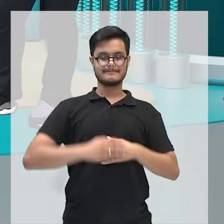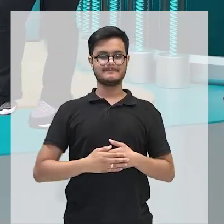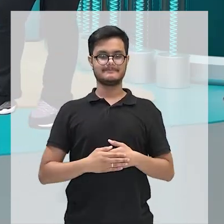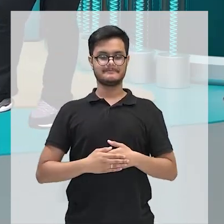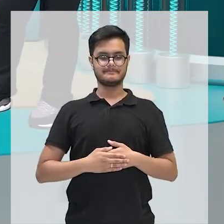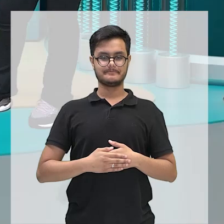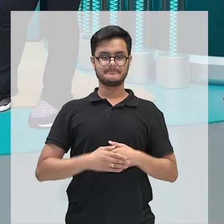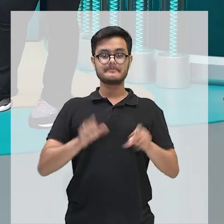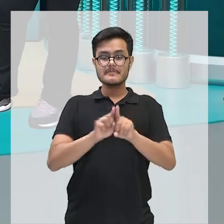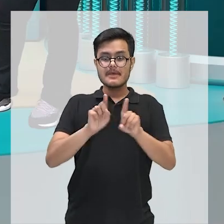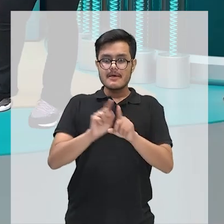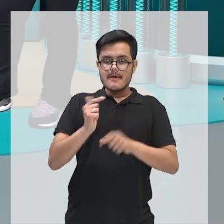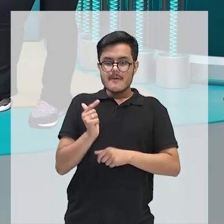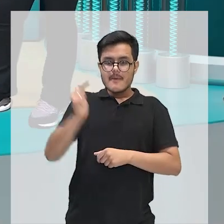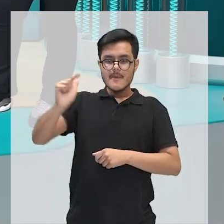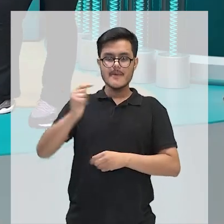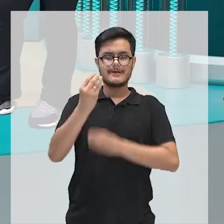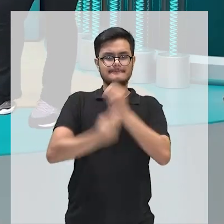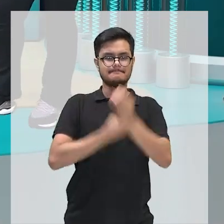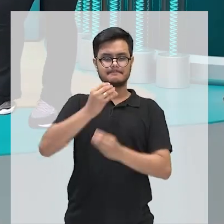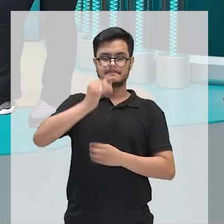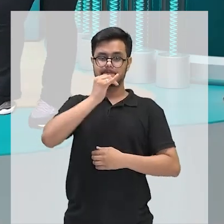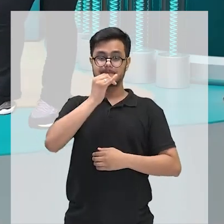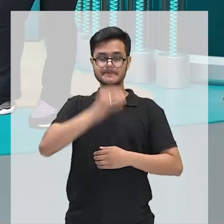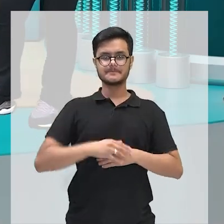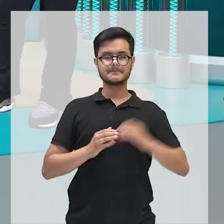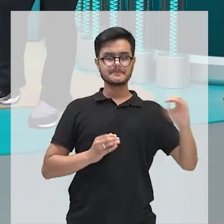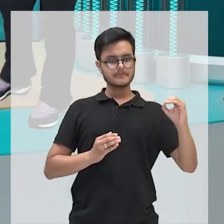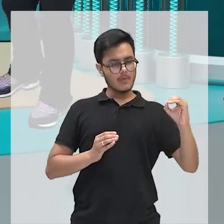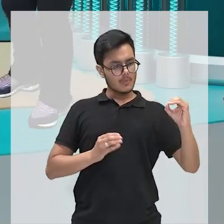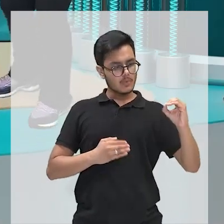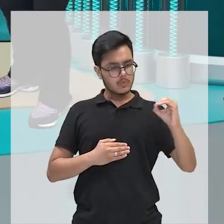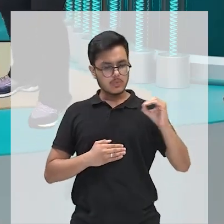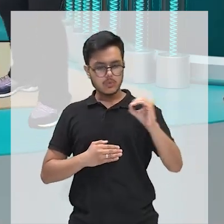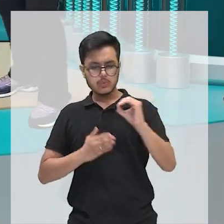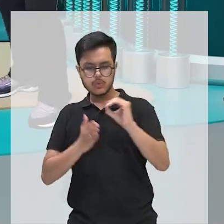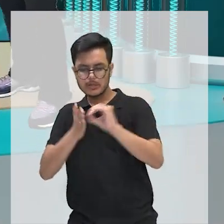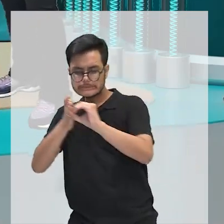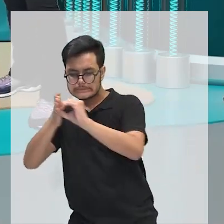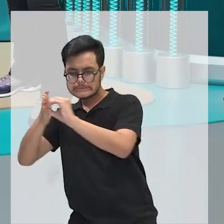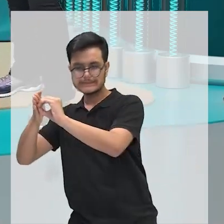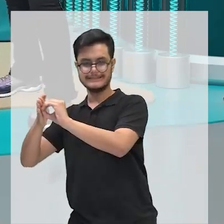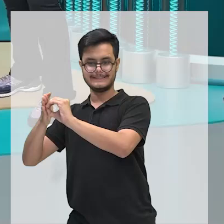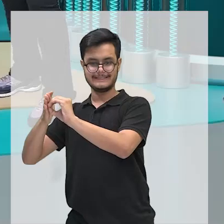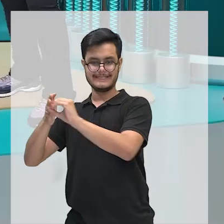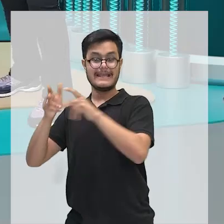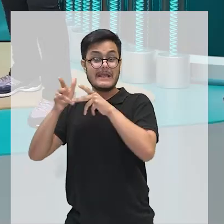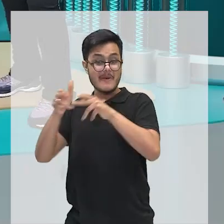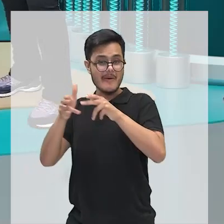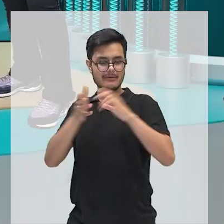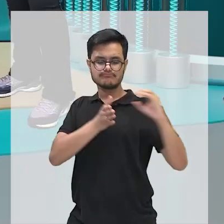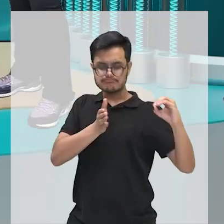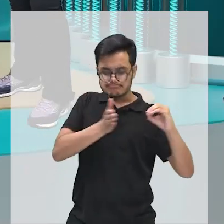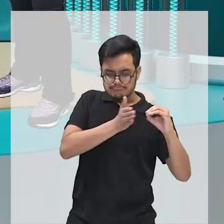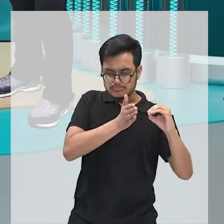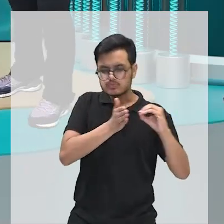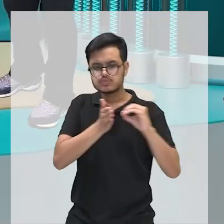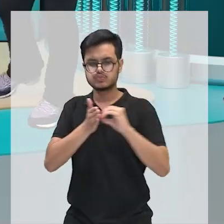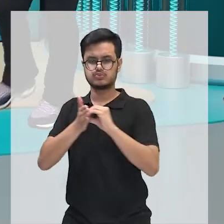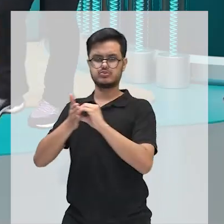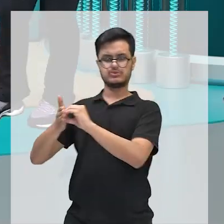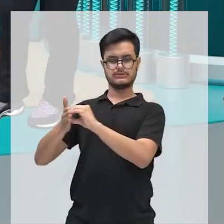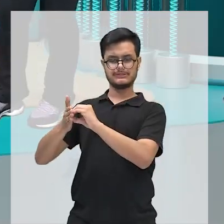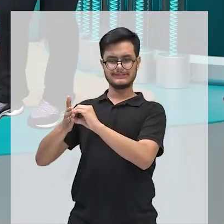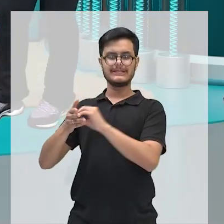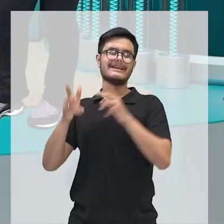outra forma, que é a desaceleração da bola, ou seja, você acompanha o movimento da bola até fazer com